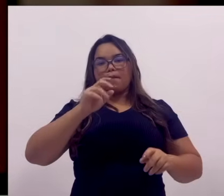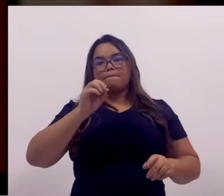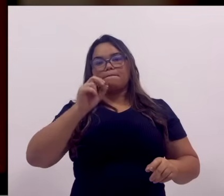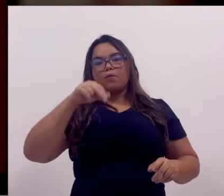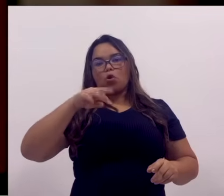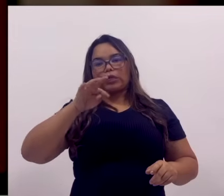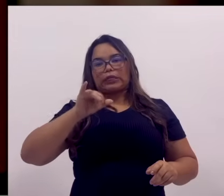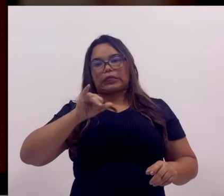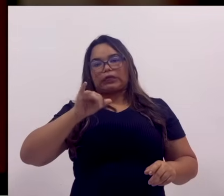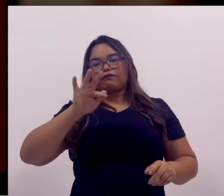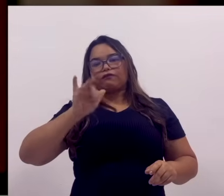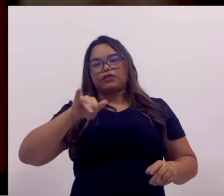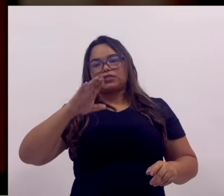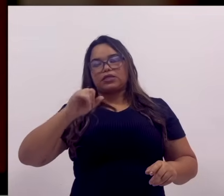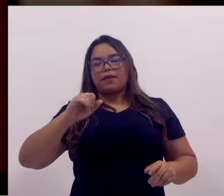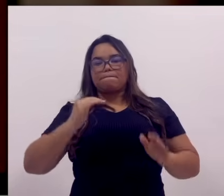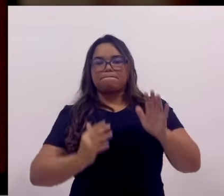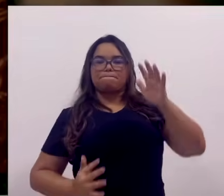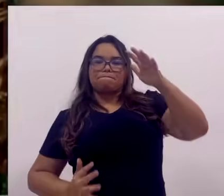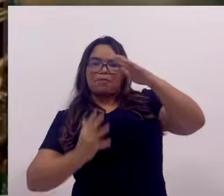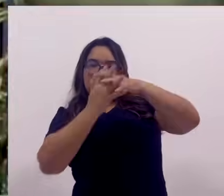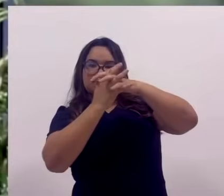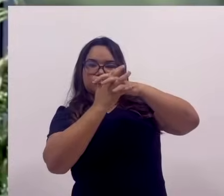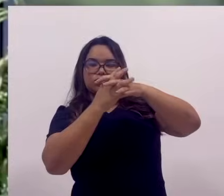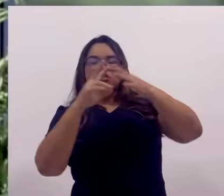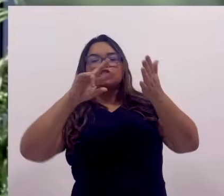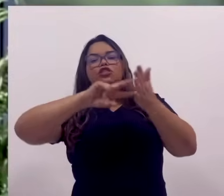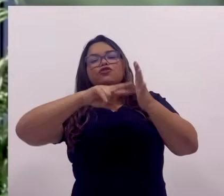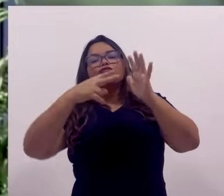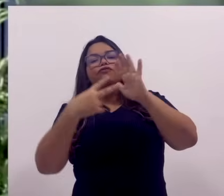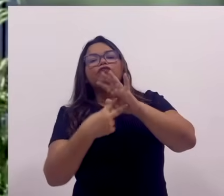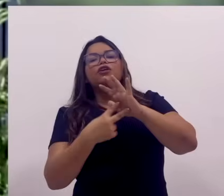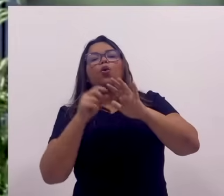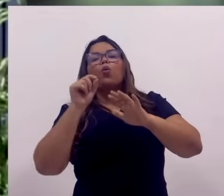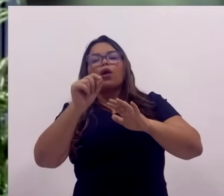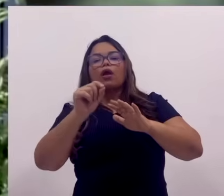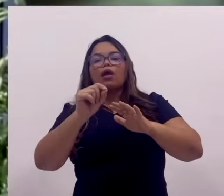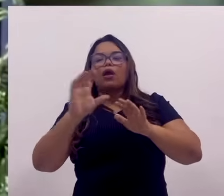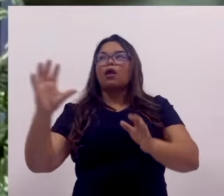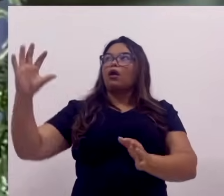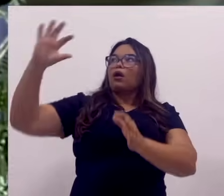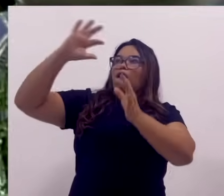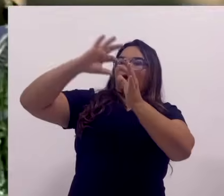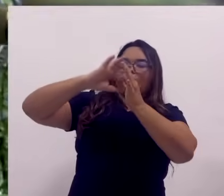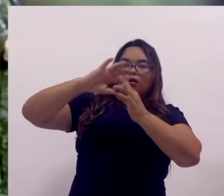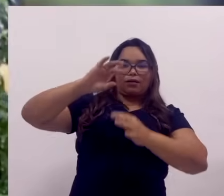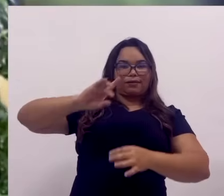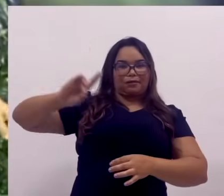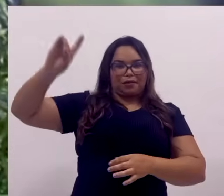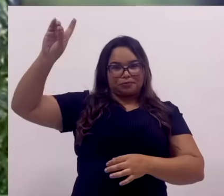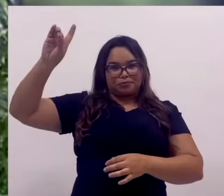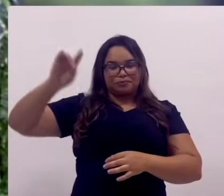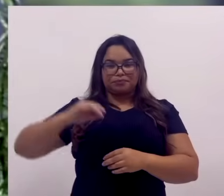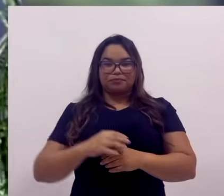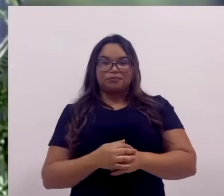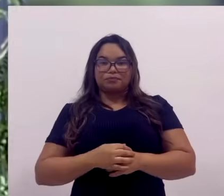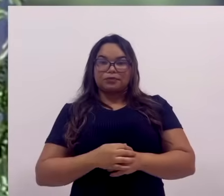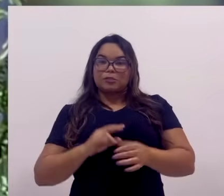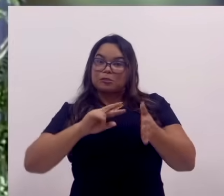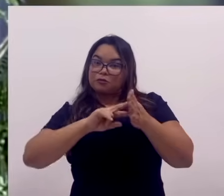terra. De modo que você era salvo pela mediação da igreja, em vez da mediação de